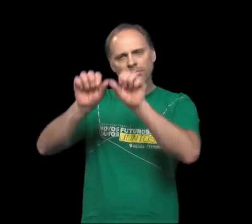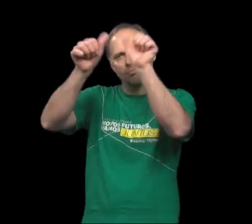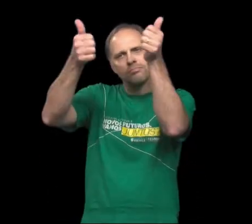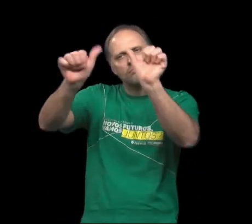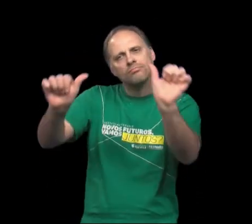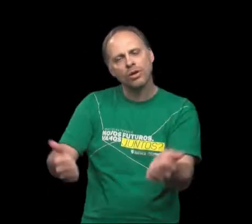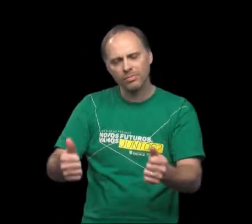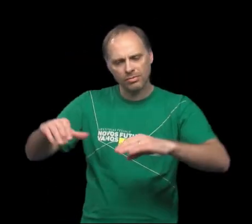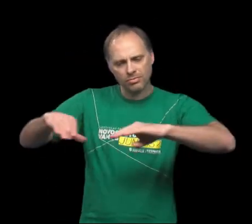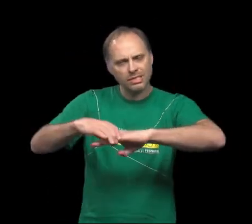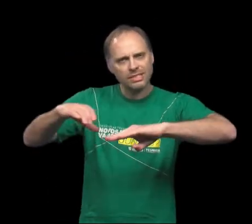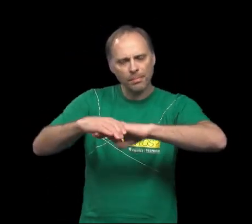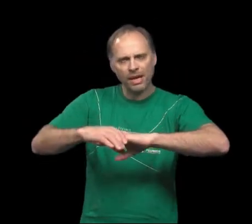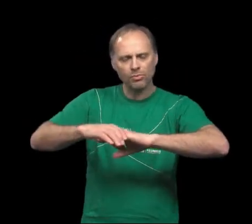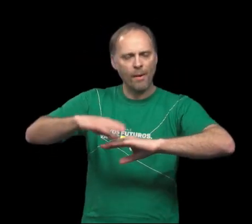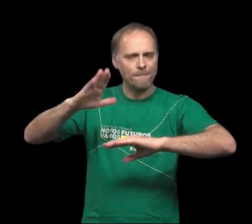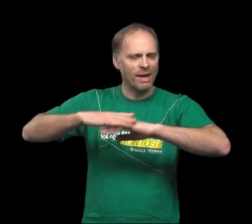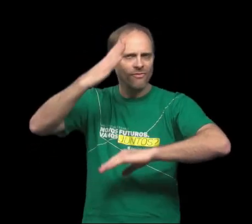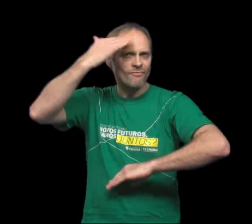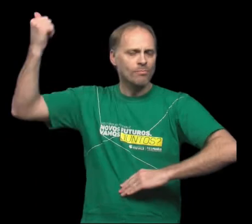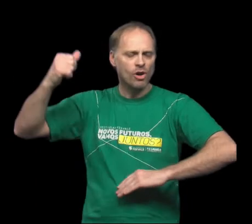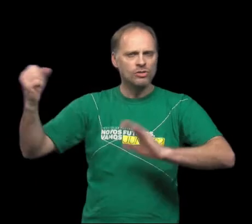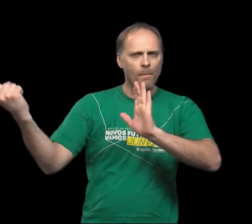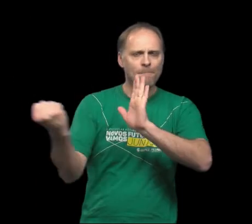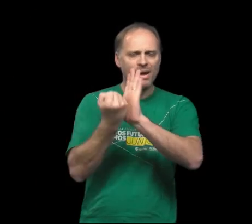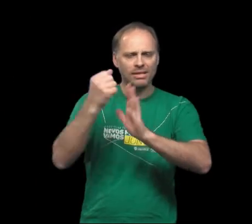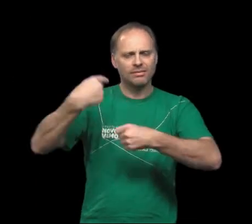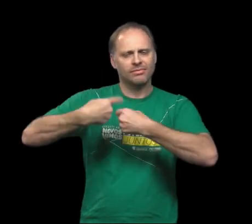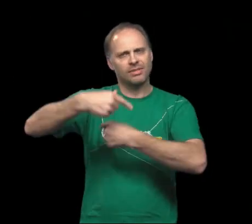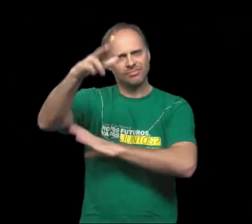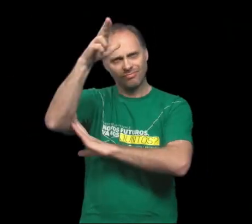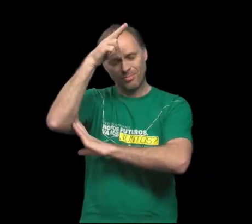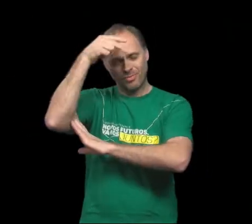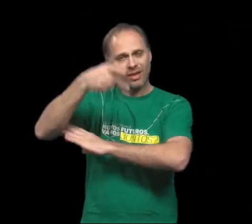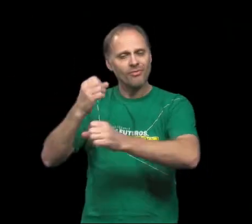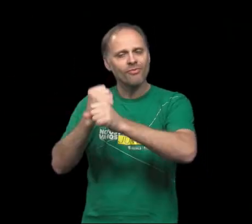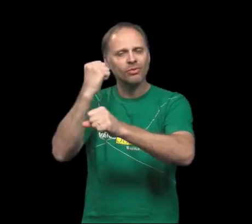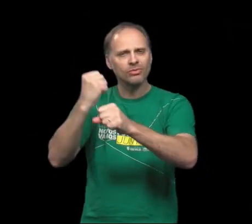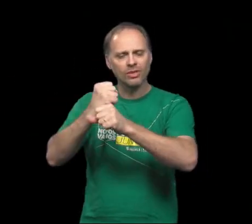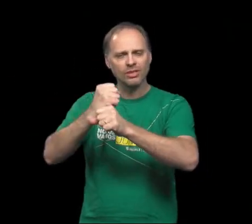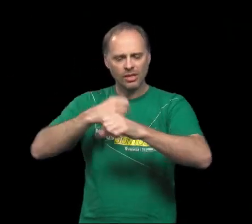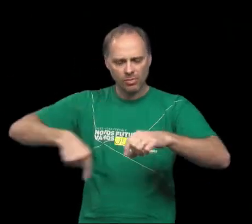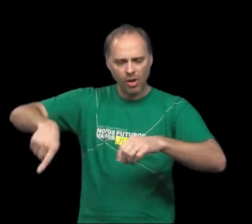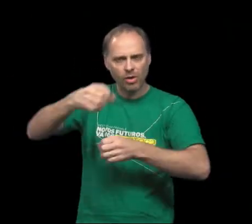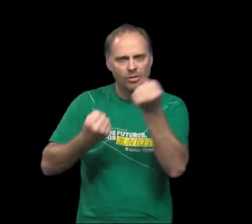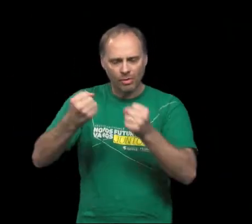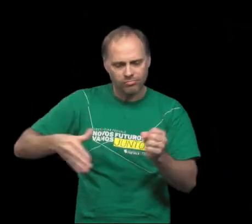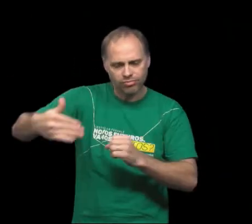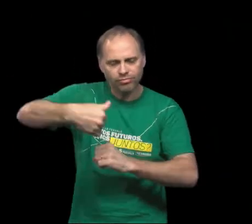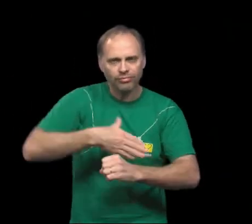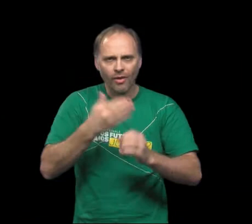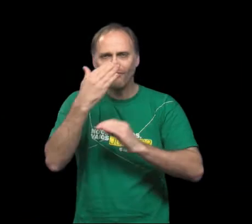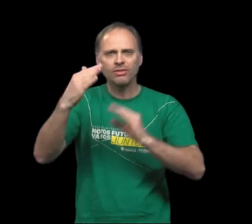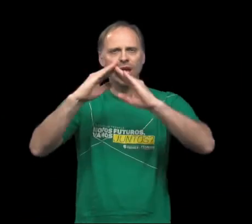Monumento ao Sapateiro é considerado um dos maiores símbolos da cidade de Novo Hamburgo. A obra foi construída na rótula localizada em